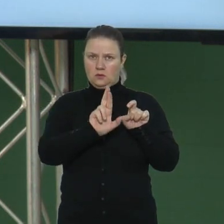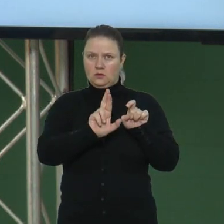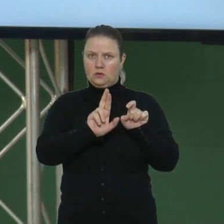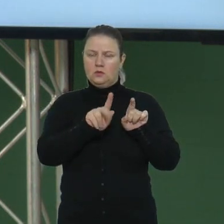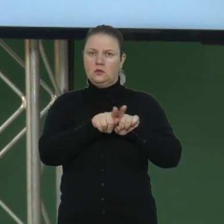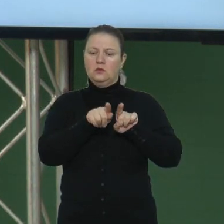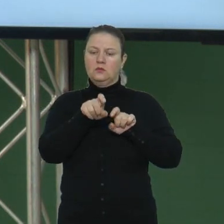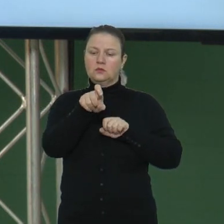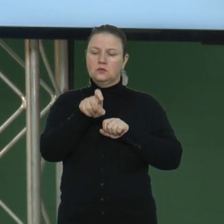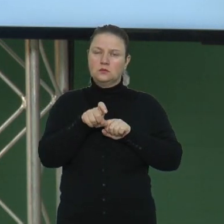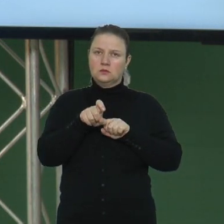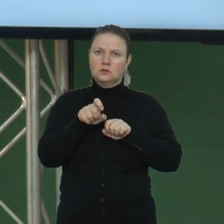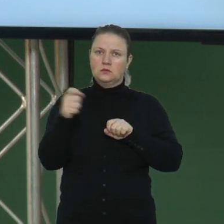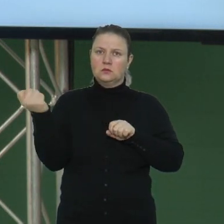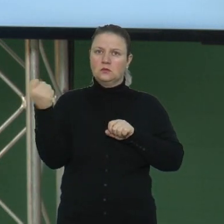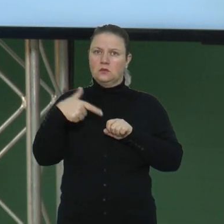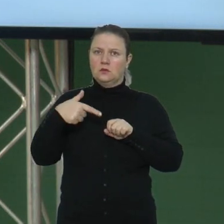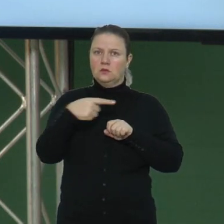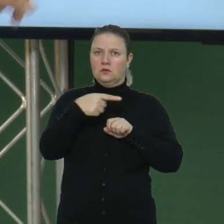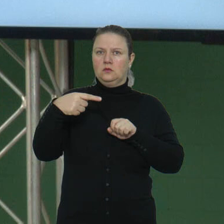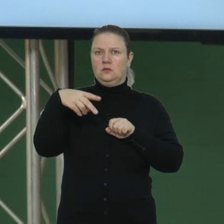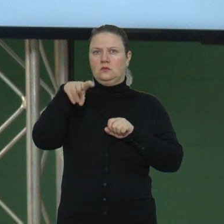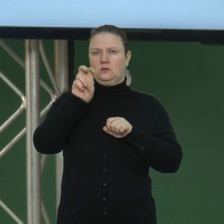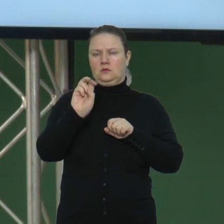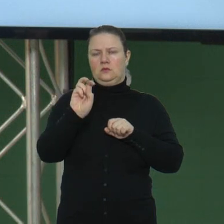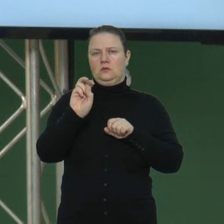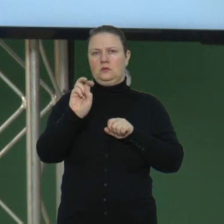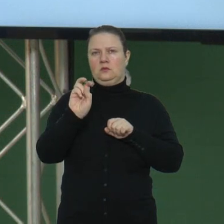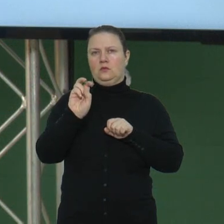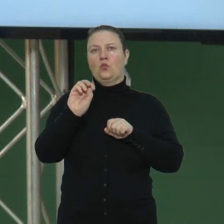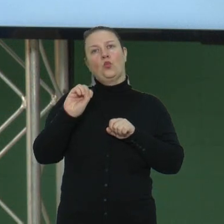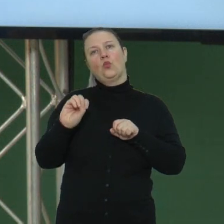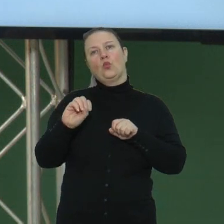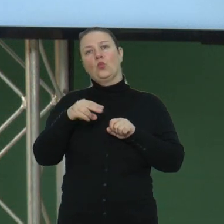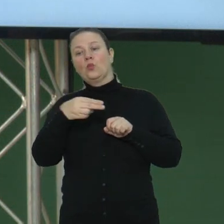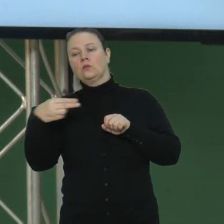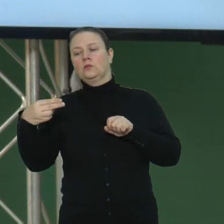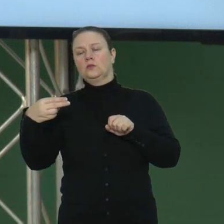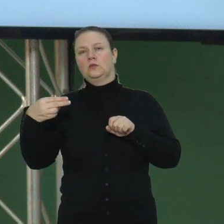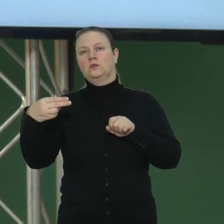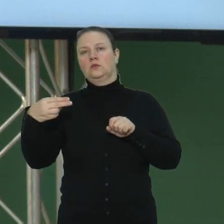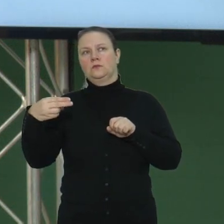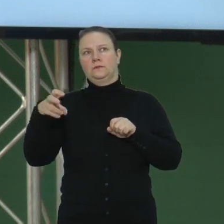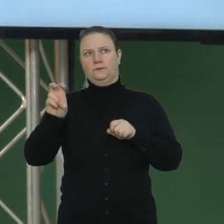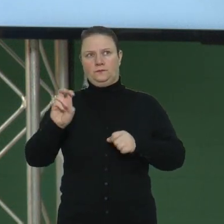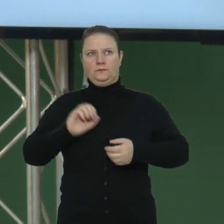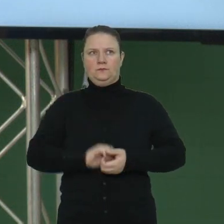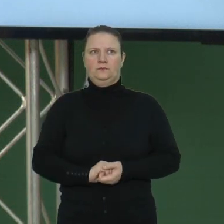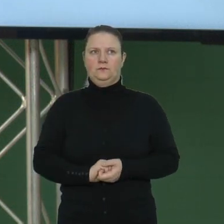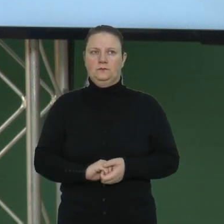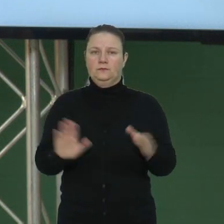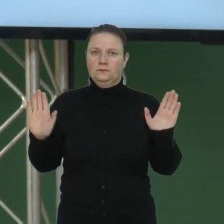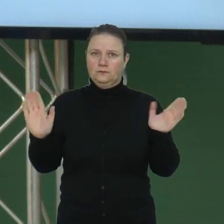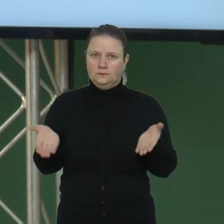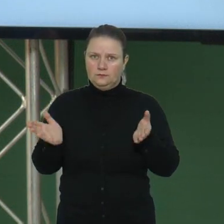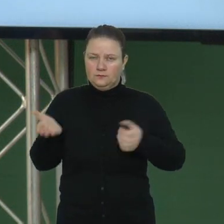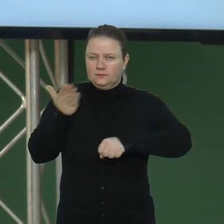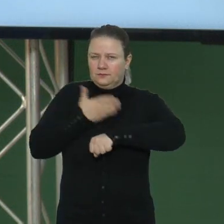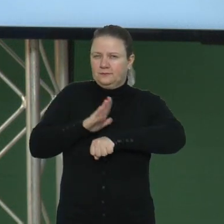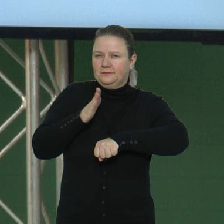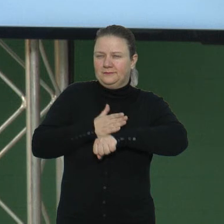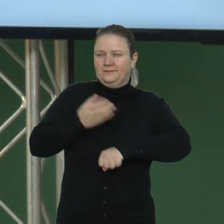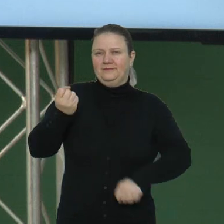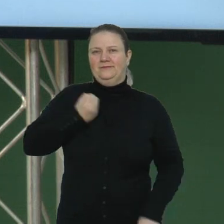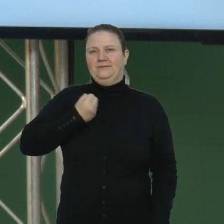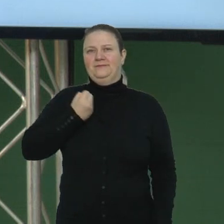que ser o quê? Maior que menos 5 ou menor que 5, ok? Então, o nosso exercício número 1 da aula de